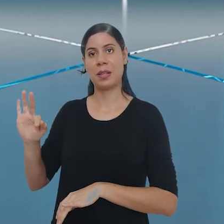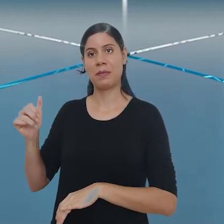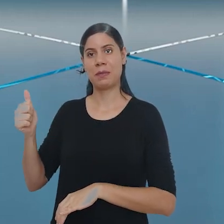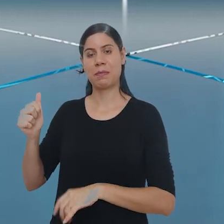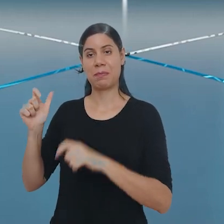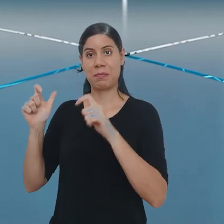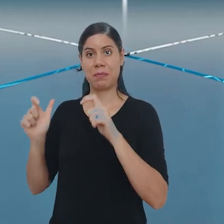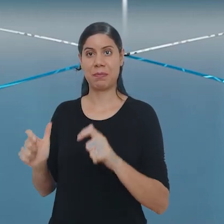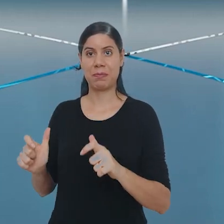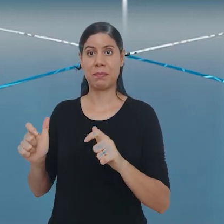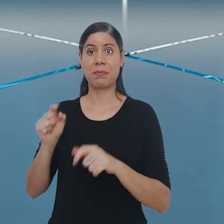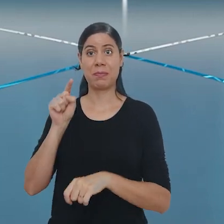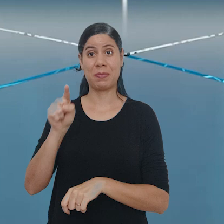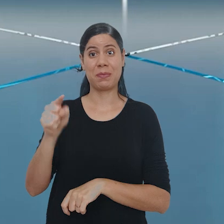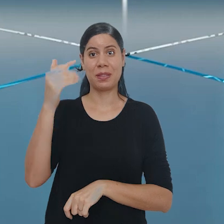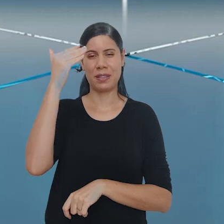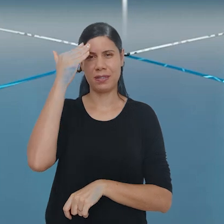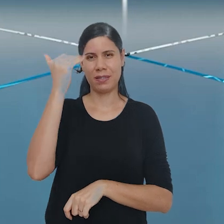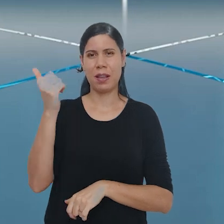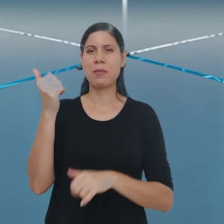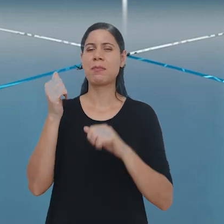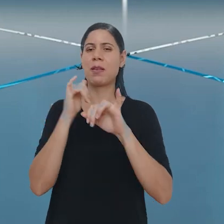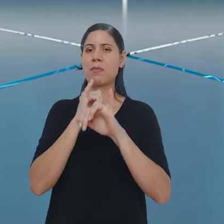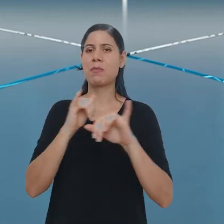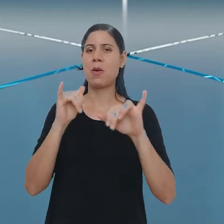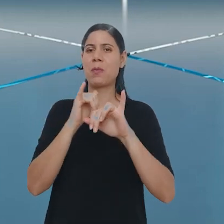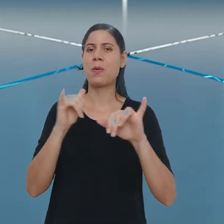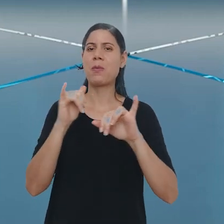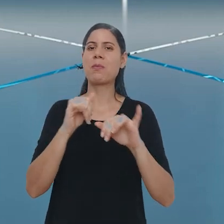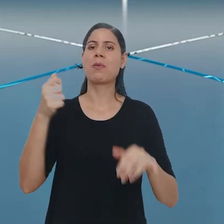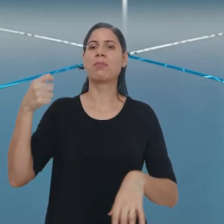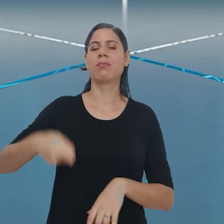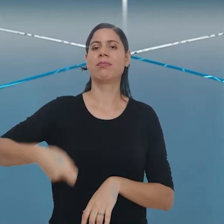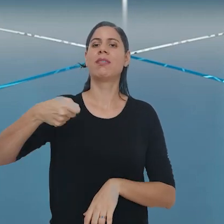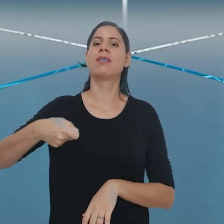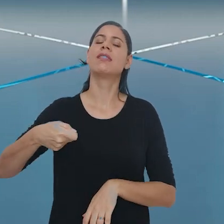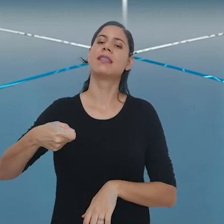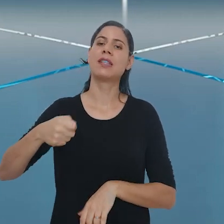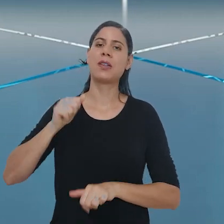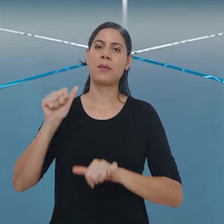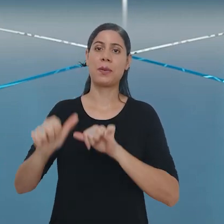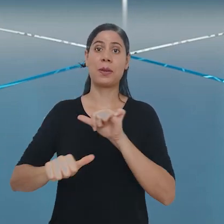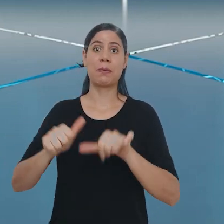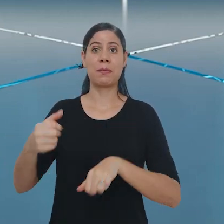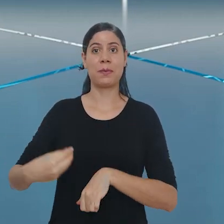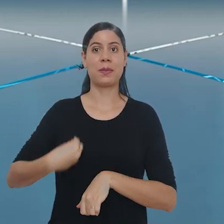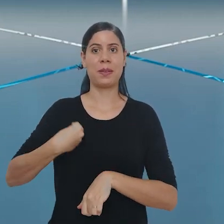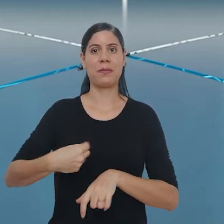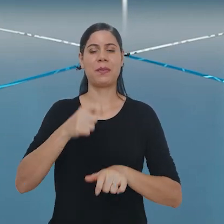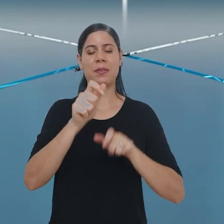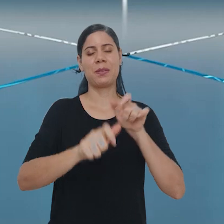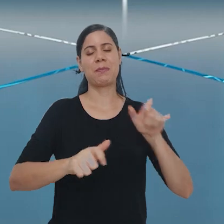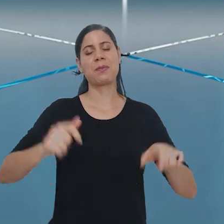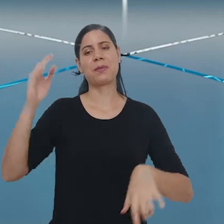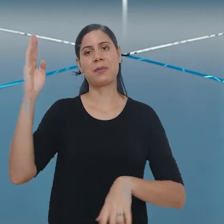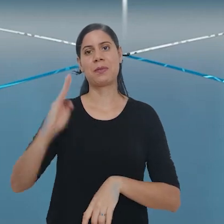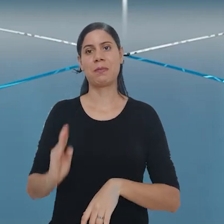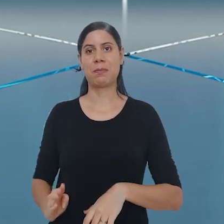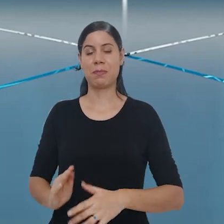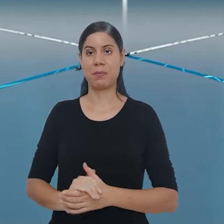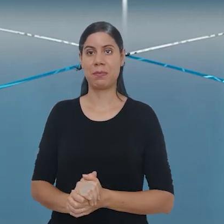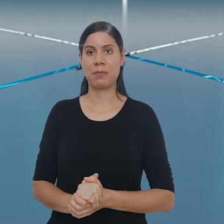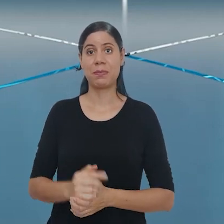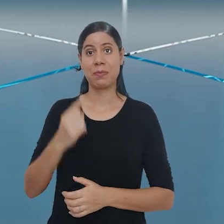Primeira Região para deixar você por dentro de decisões que fazem a diferença na vida de muitos brasileiros.